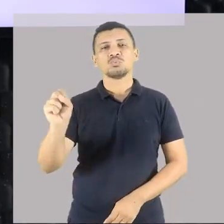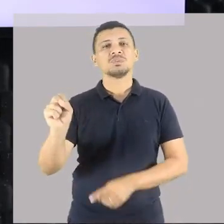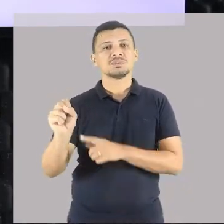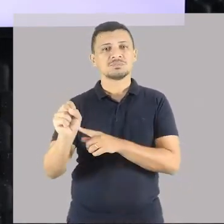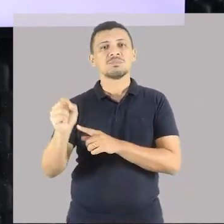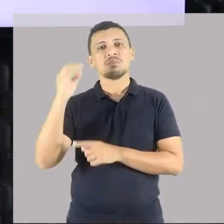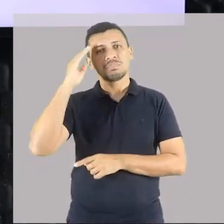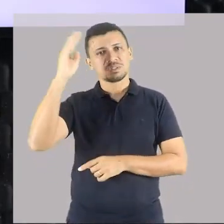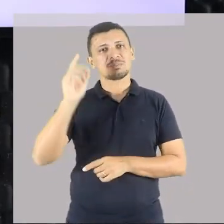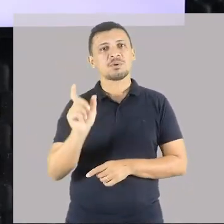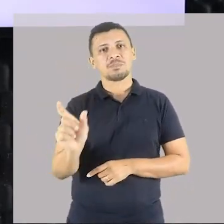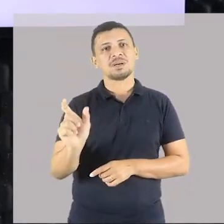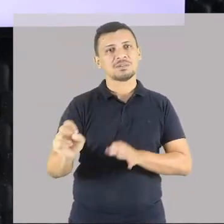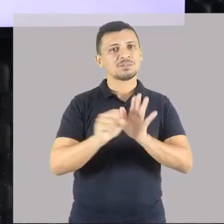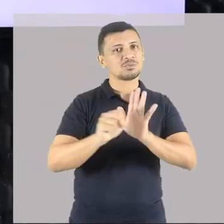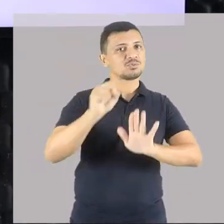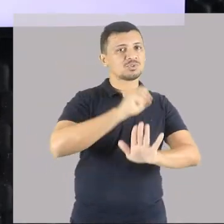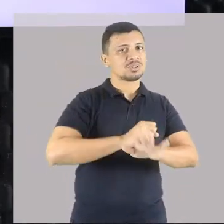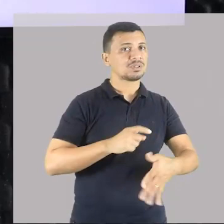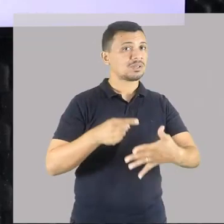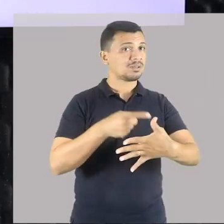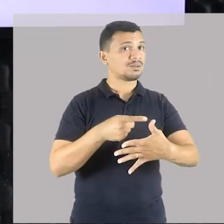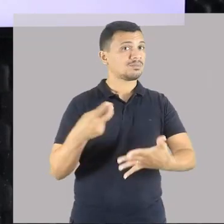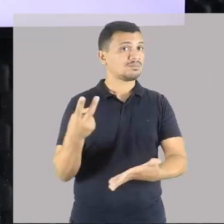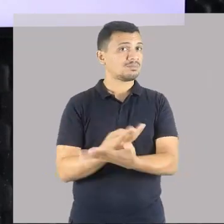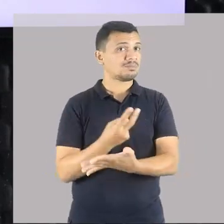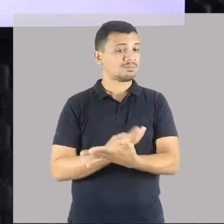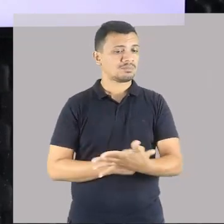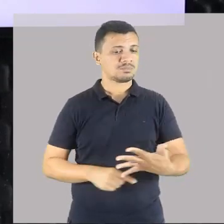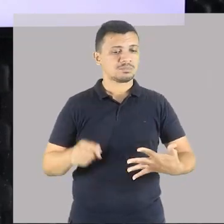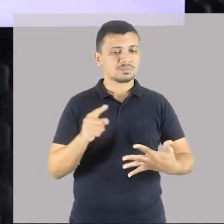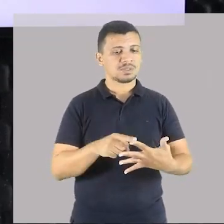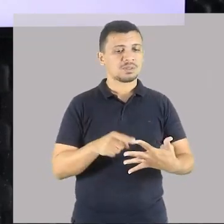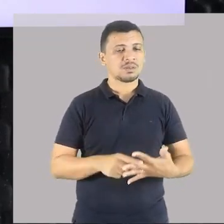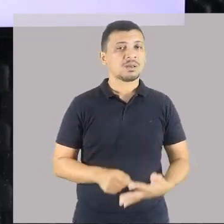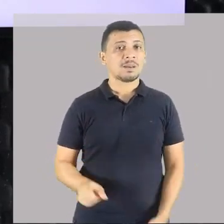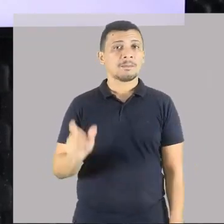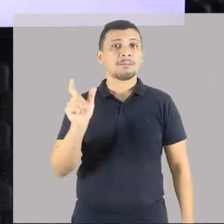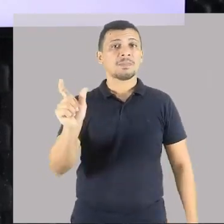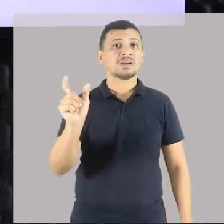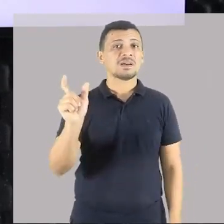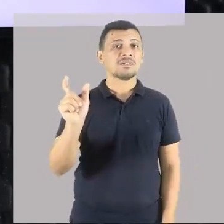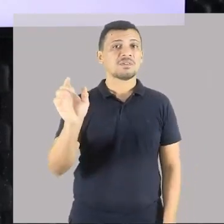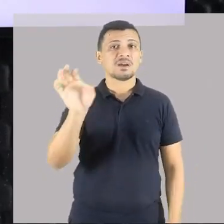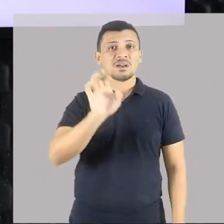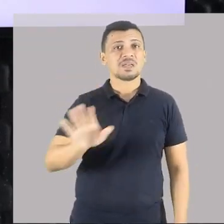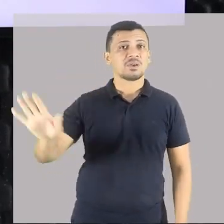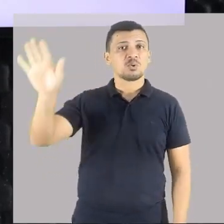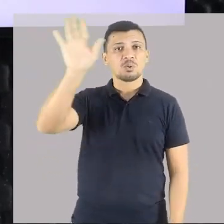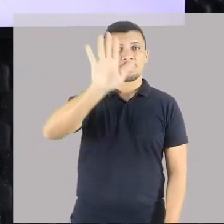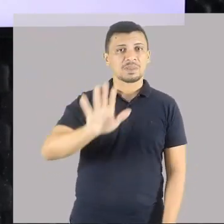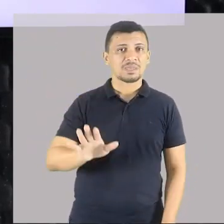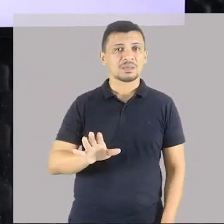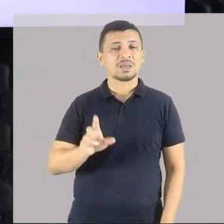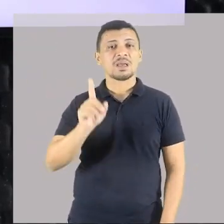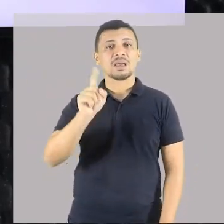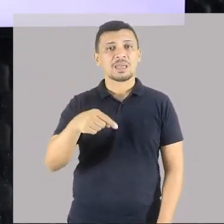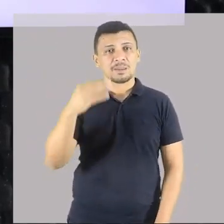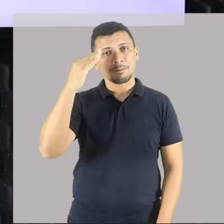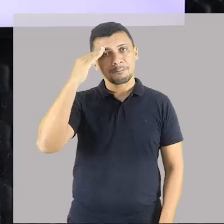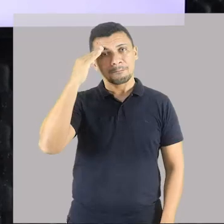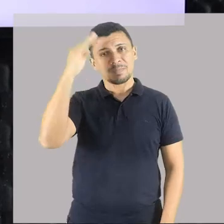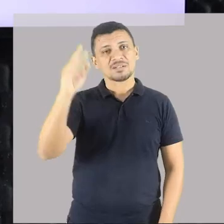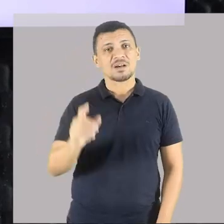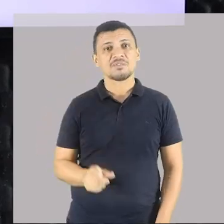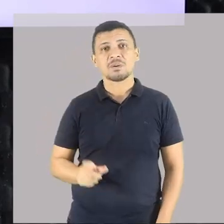Ok? Então, já vamos eliminar a letra A. A letra B, a palavra europeia é núcleo do objeto da